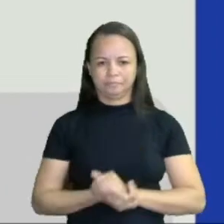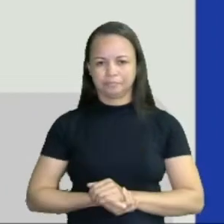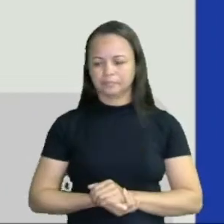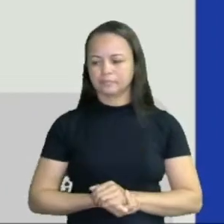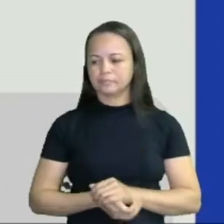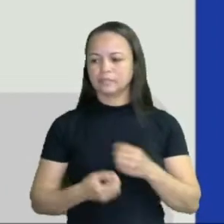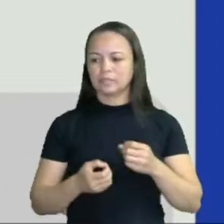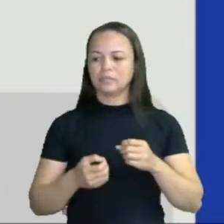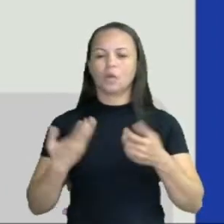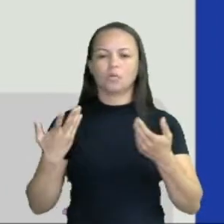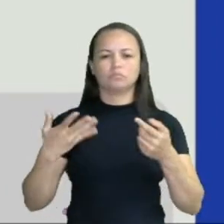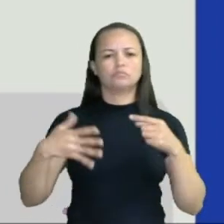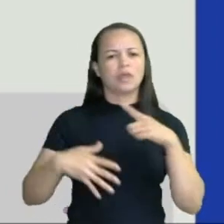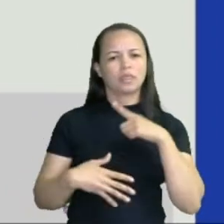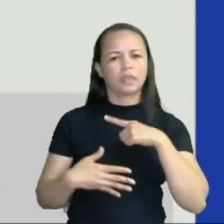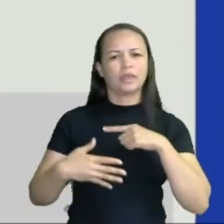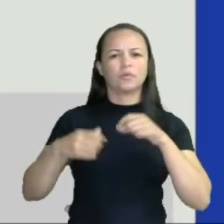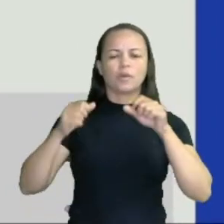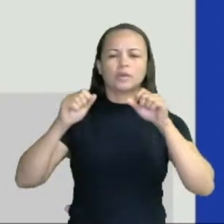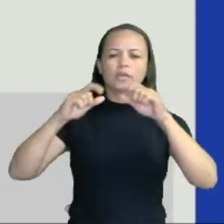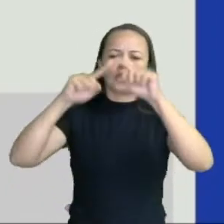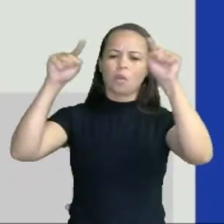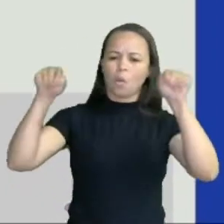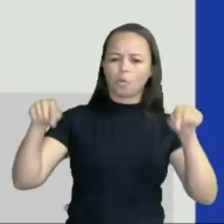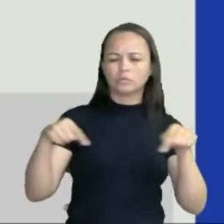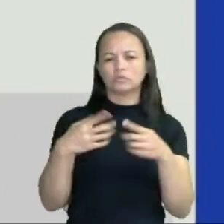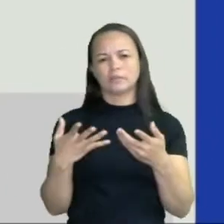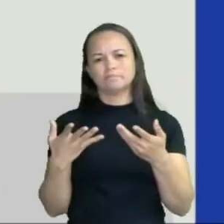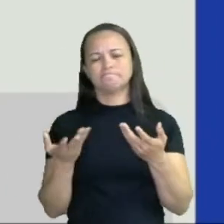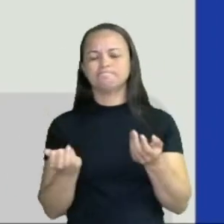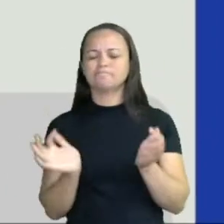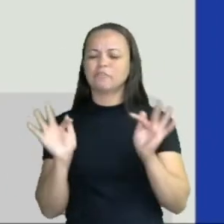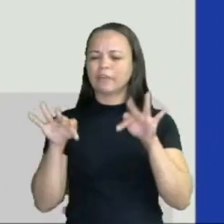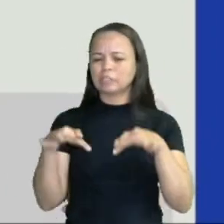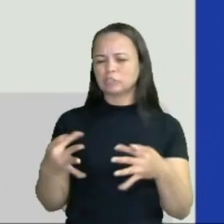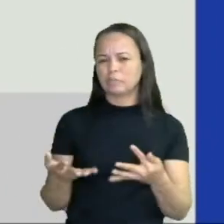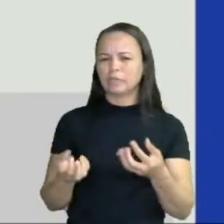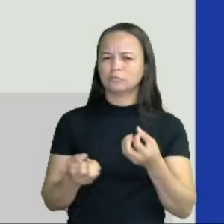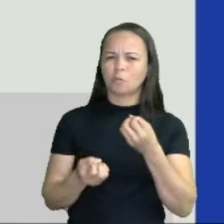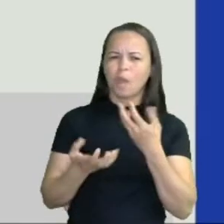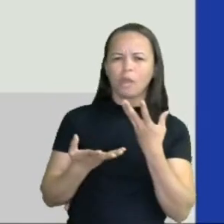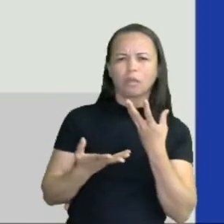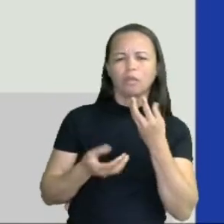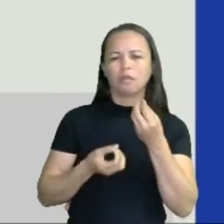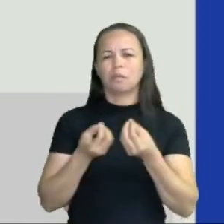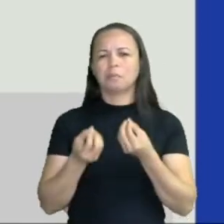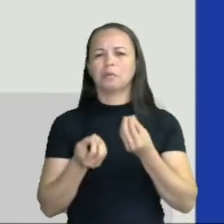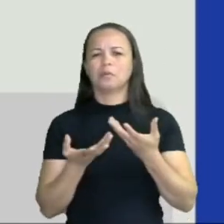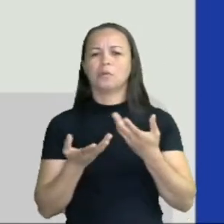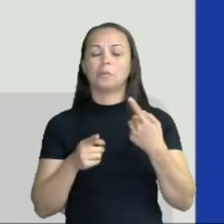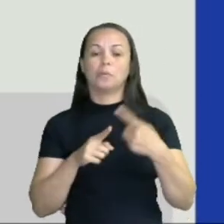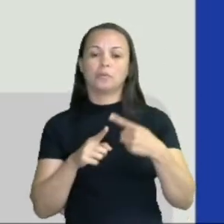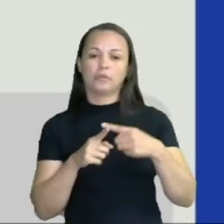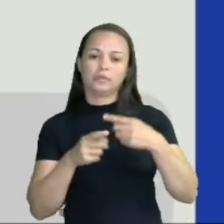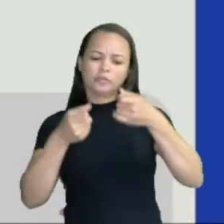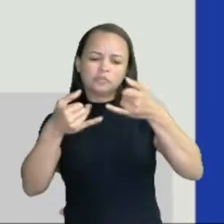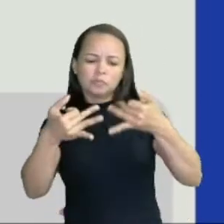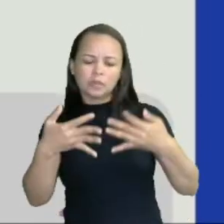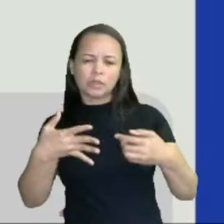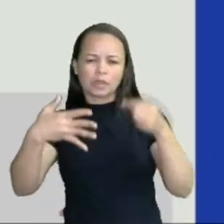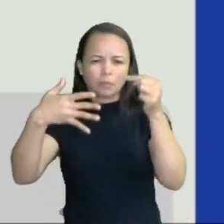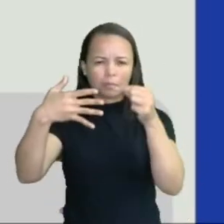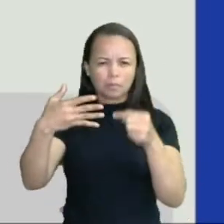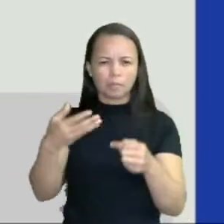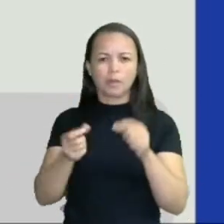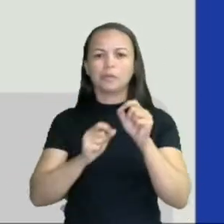gente analisar. Infelizmente, não é um assunto tão bom, porque aqui está retratando aí,